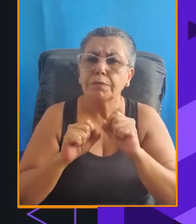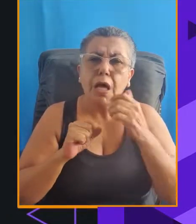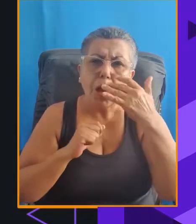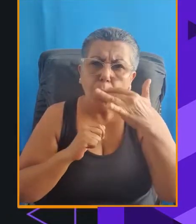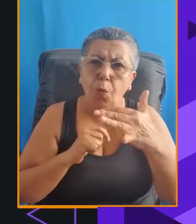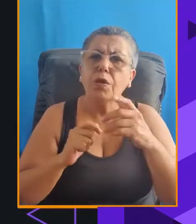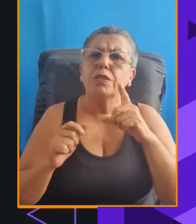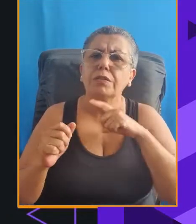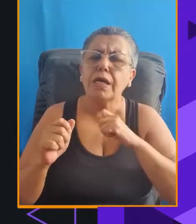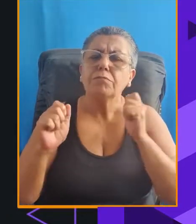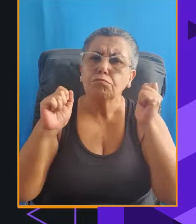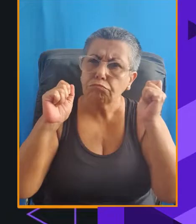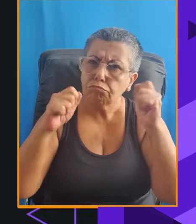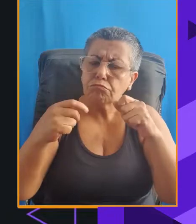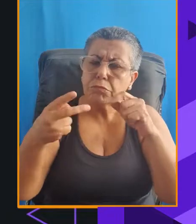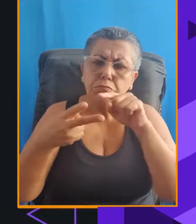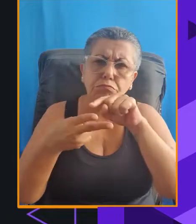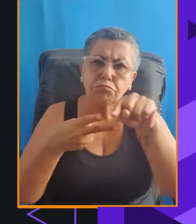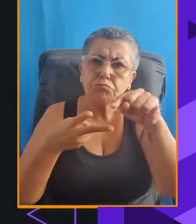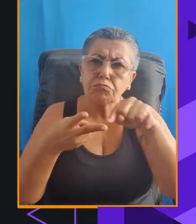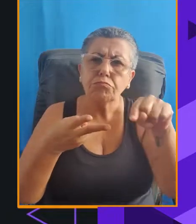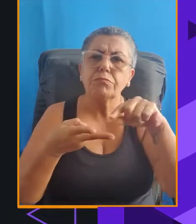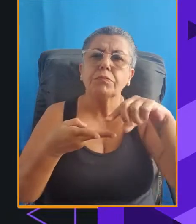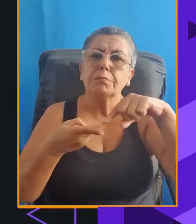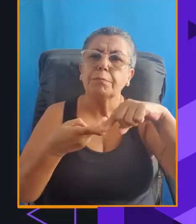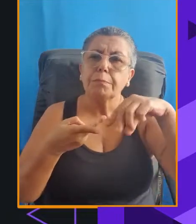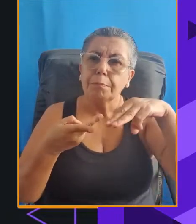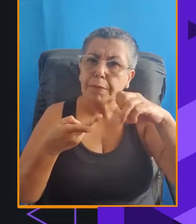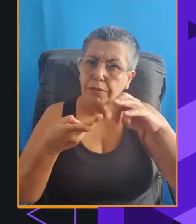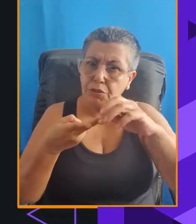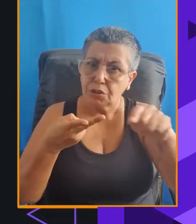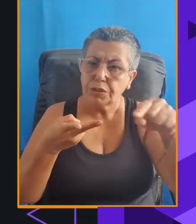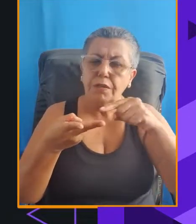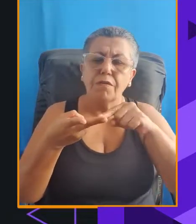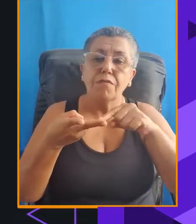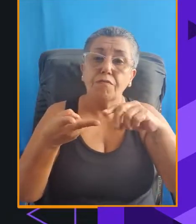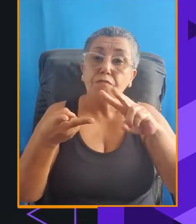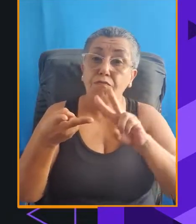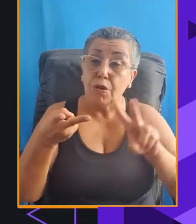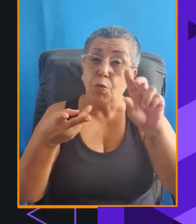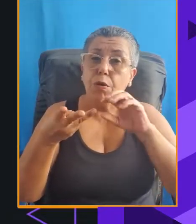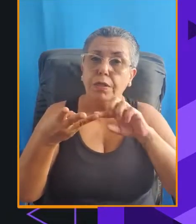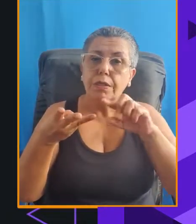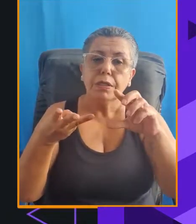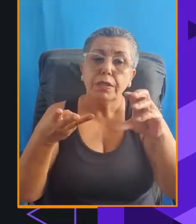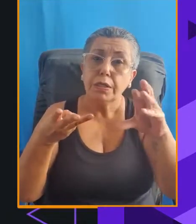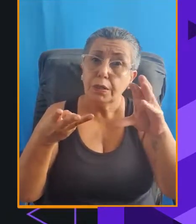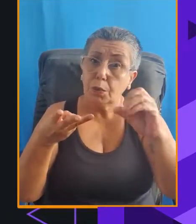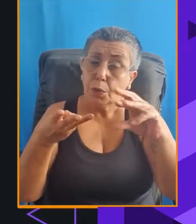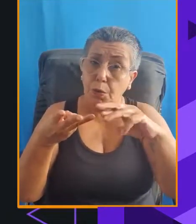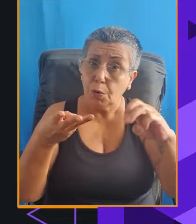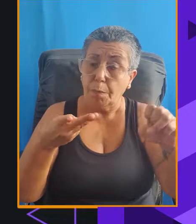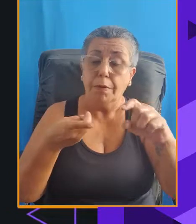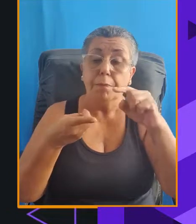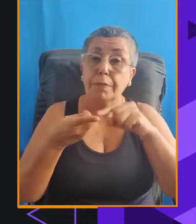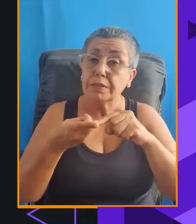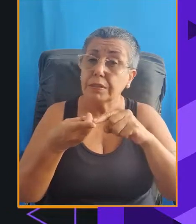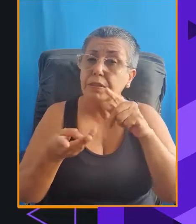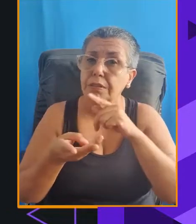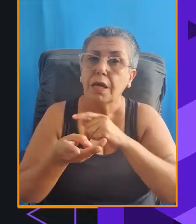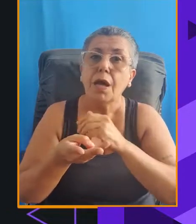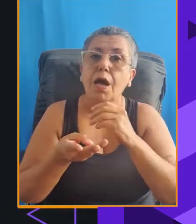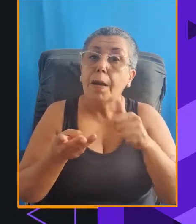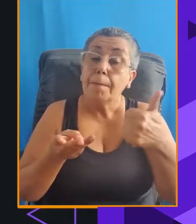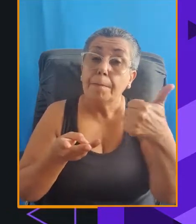as cores possuem 3 dimensões: matiz, valor e cromo. O matiz é a cor primitiva,